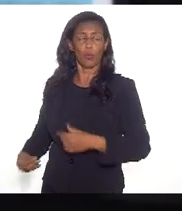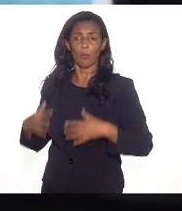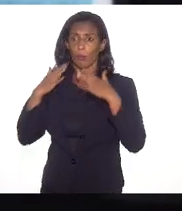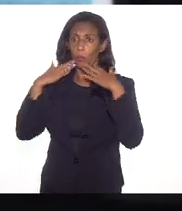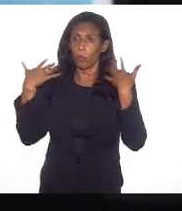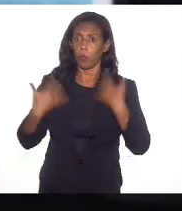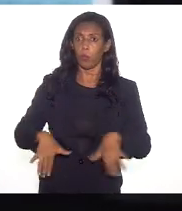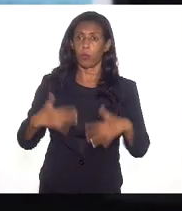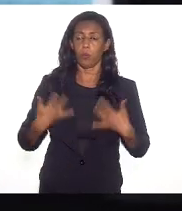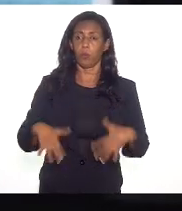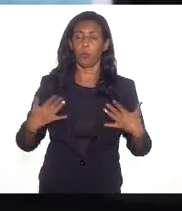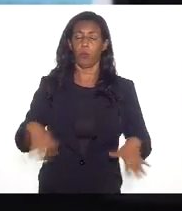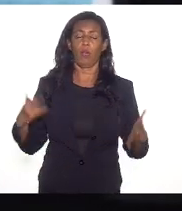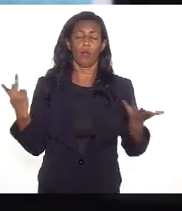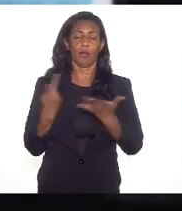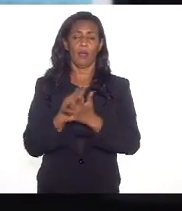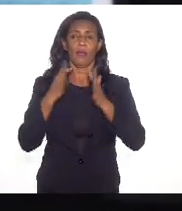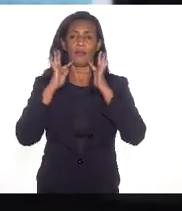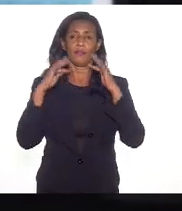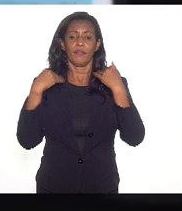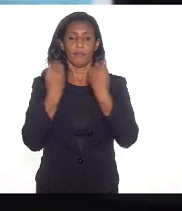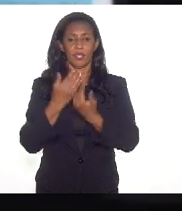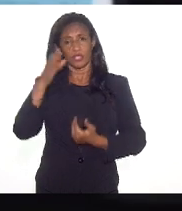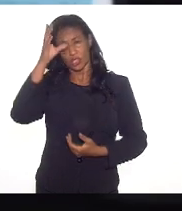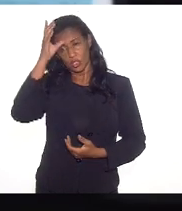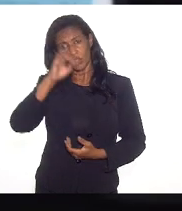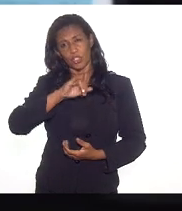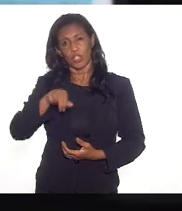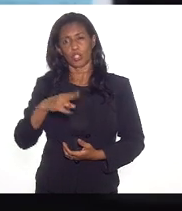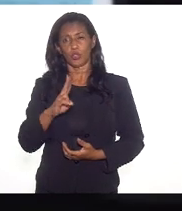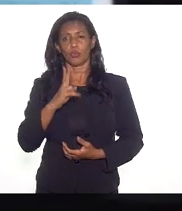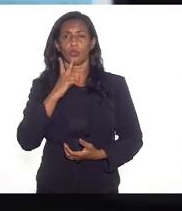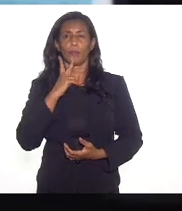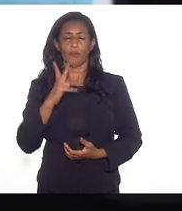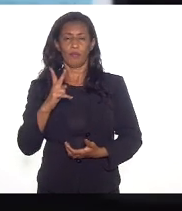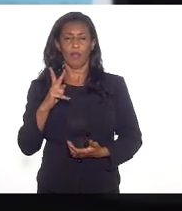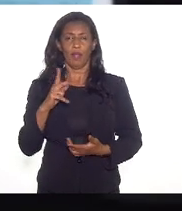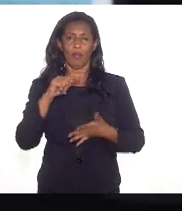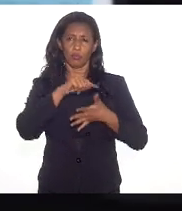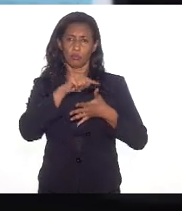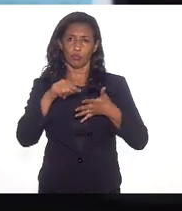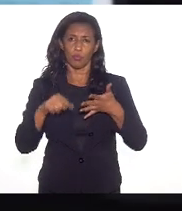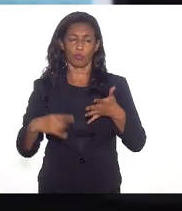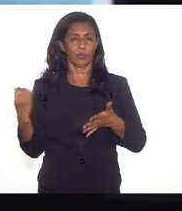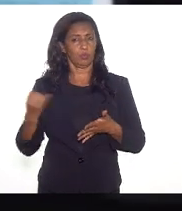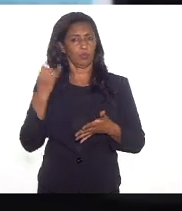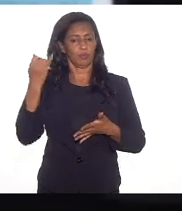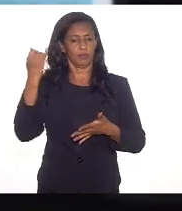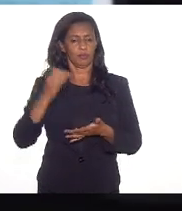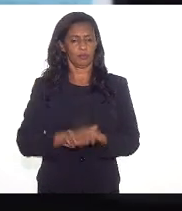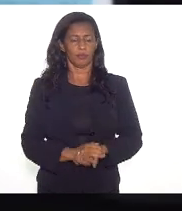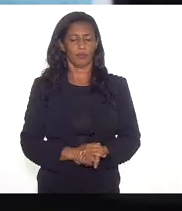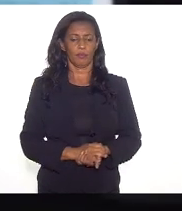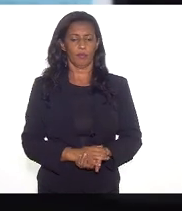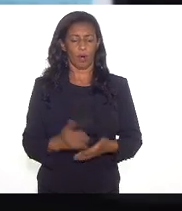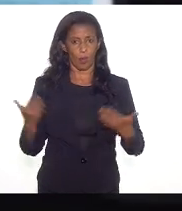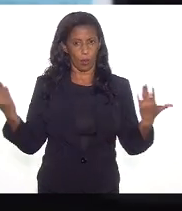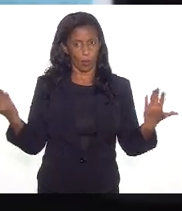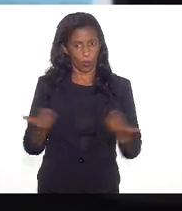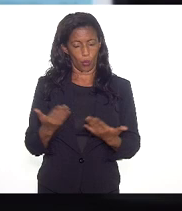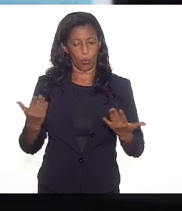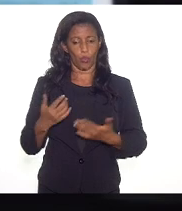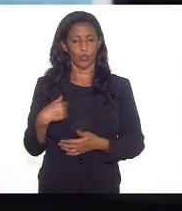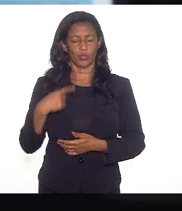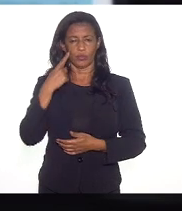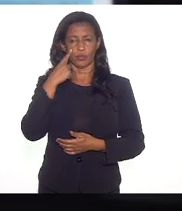desespero terrível para a família. Tia Ju, só para colocar aqui alguns pontos importantes, hoje saiu uma decisão